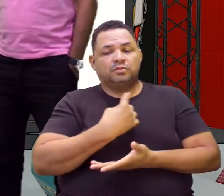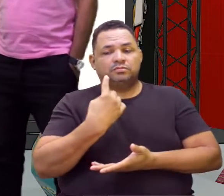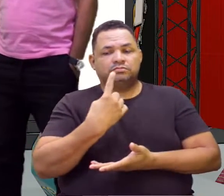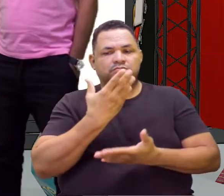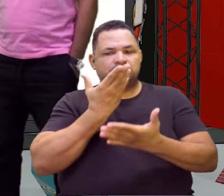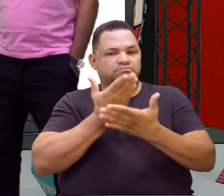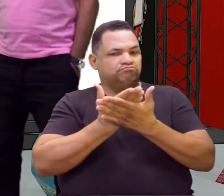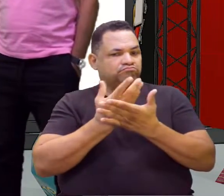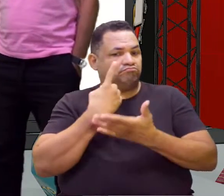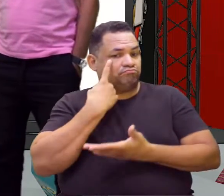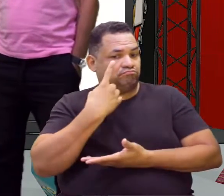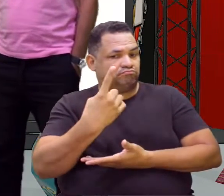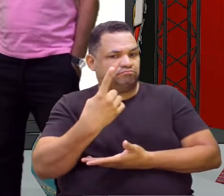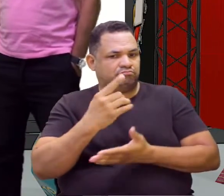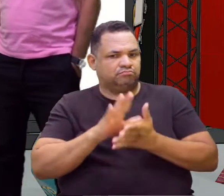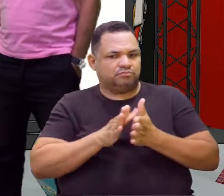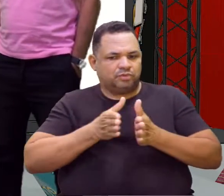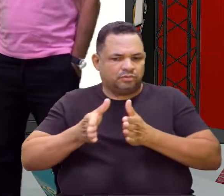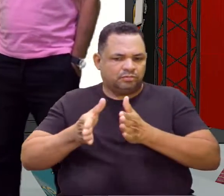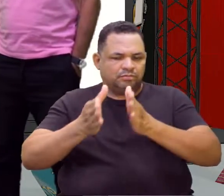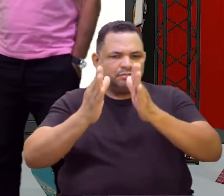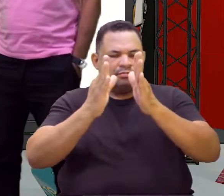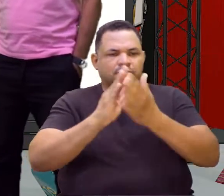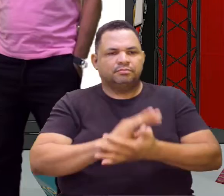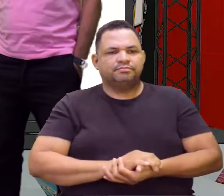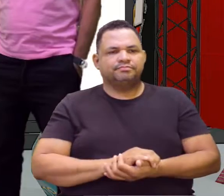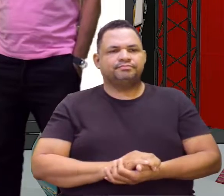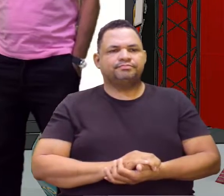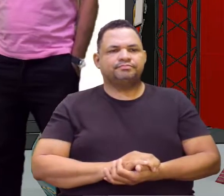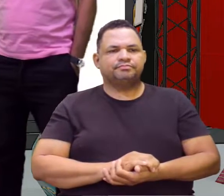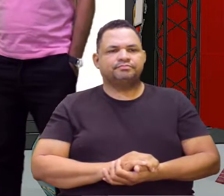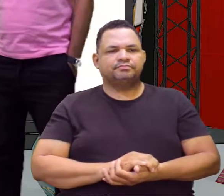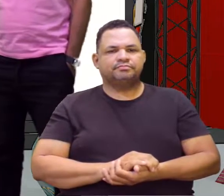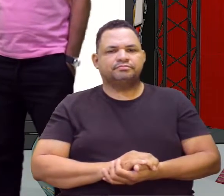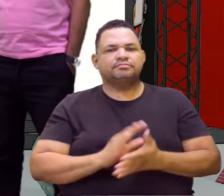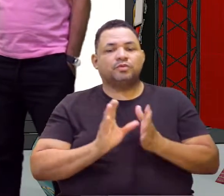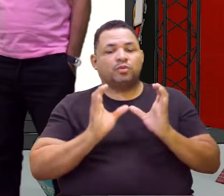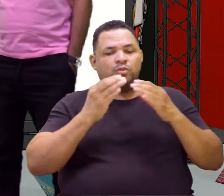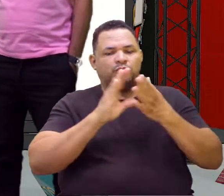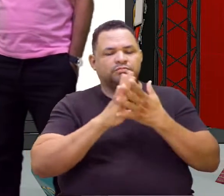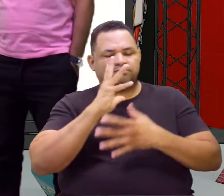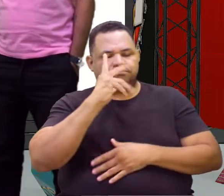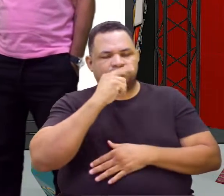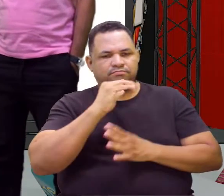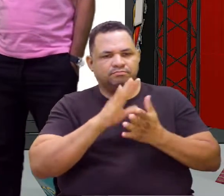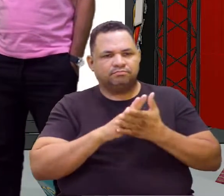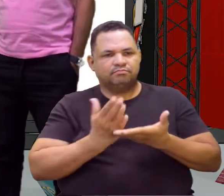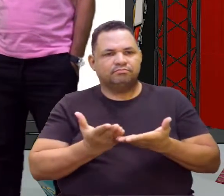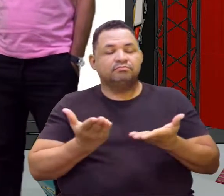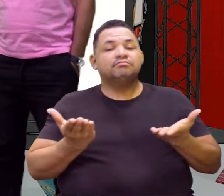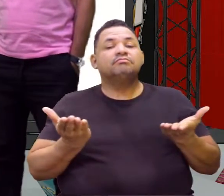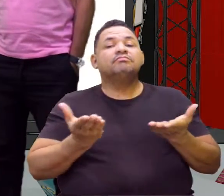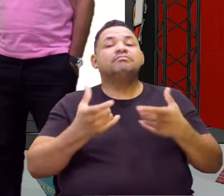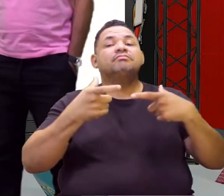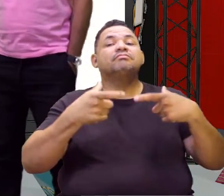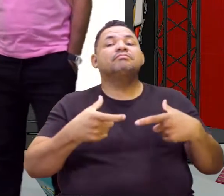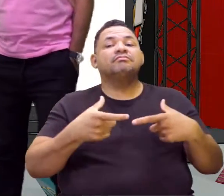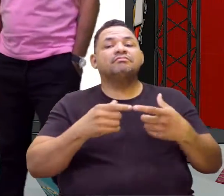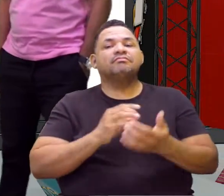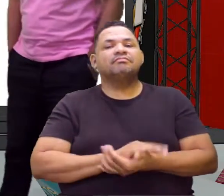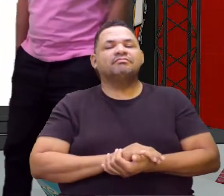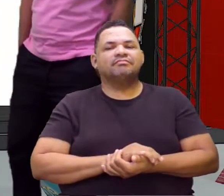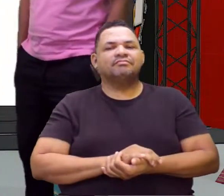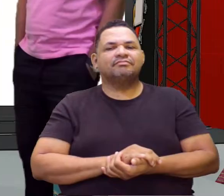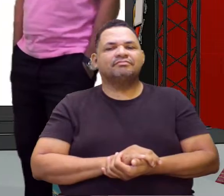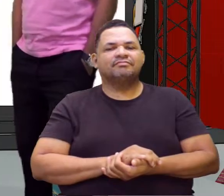todo esse caminho que eles percorrem. Gente, turma muito linda, muito bonita. E de onde vem? Vamos lá? A escola é a doutora